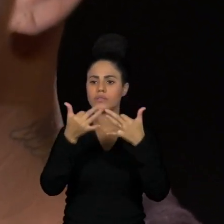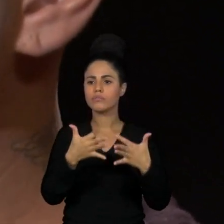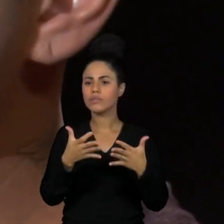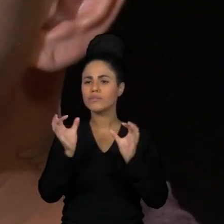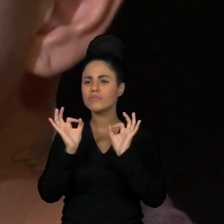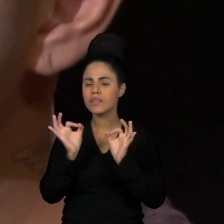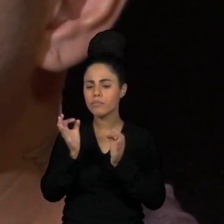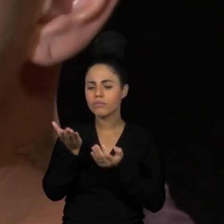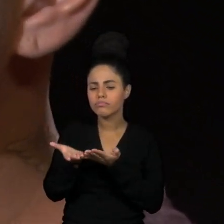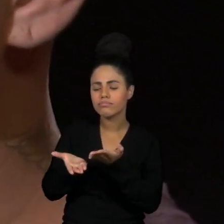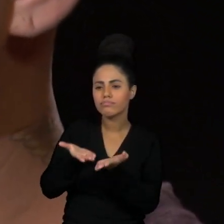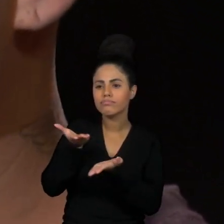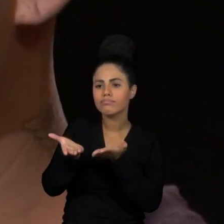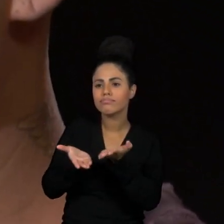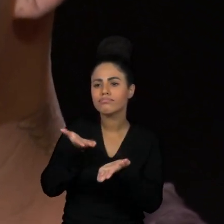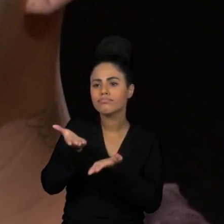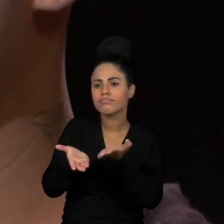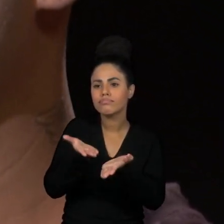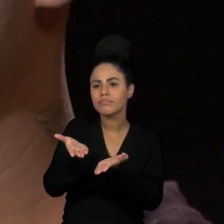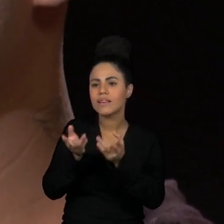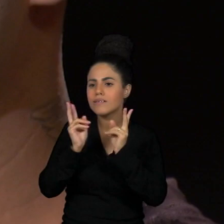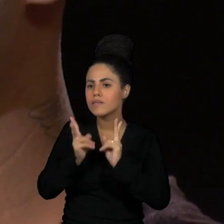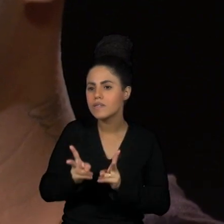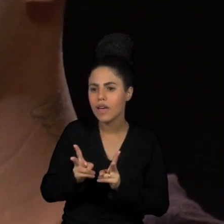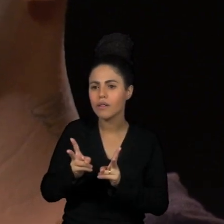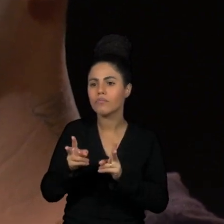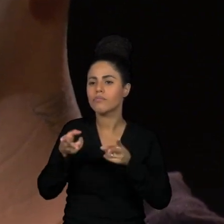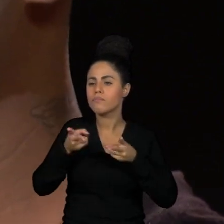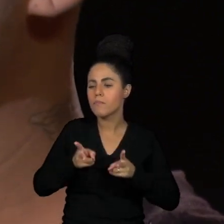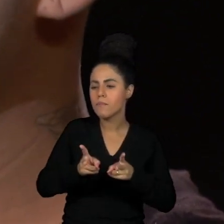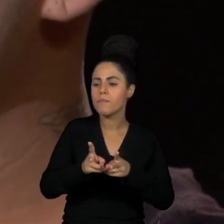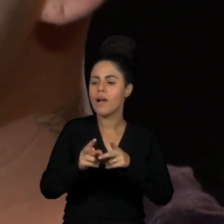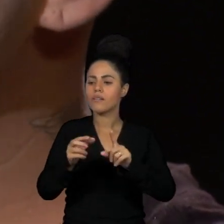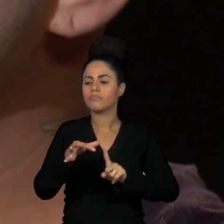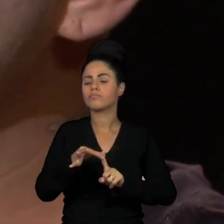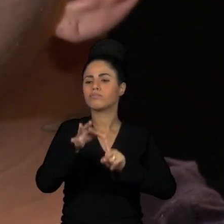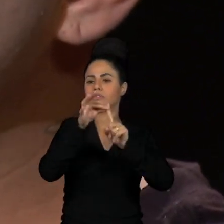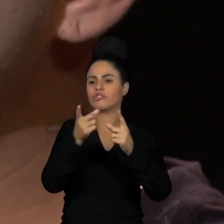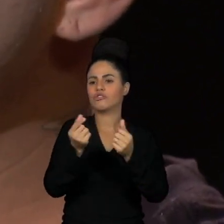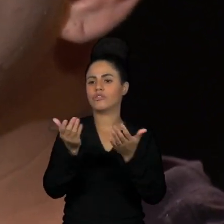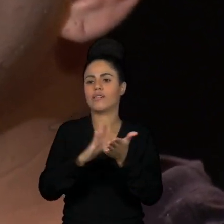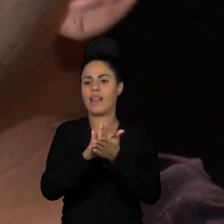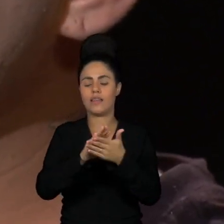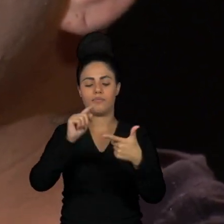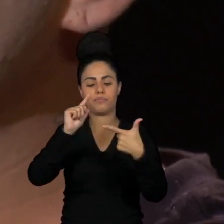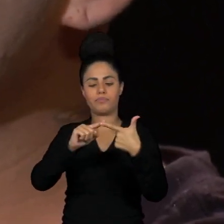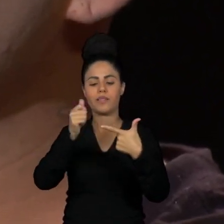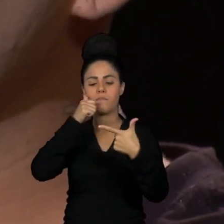servos, então não pode tratar o dinheiro como seu servo. Em seguida vem minha mãe e minha avó,